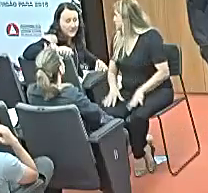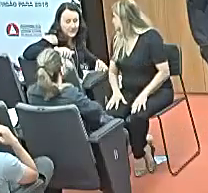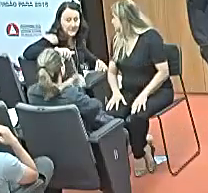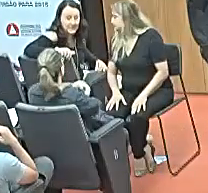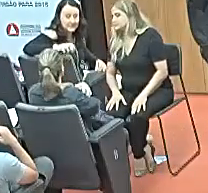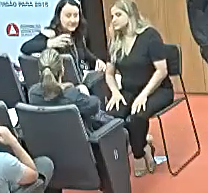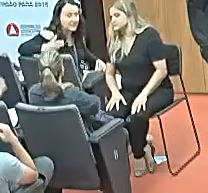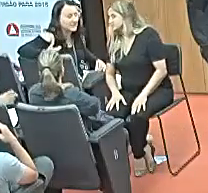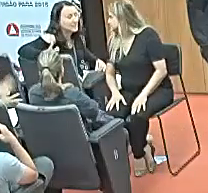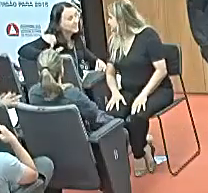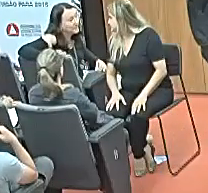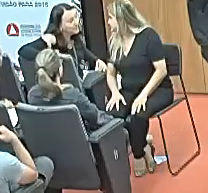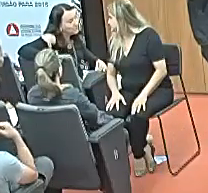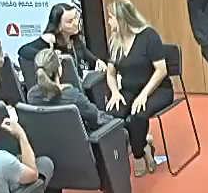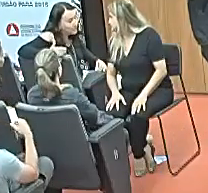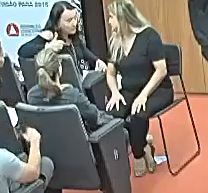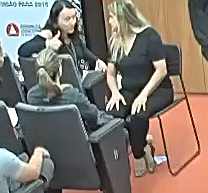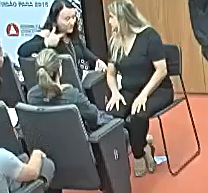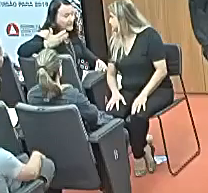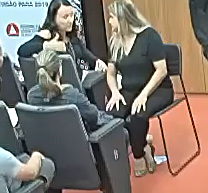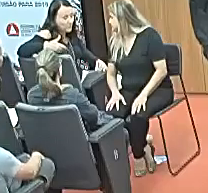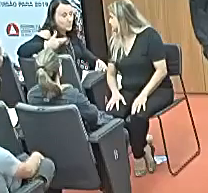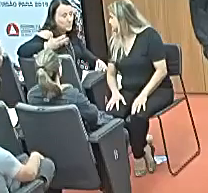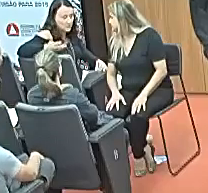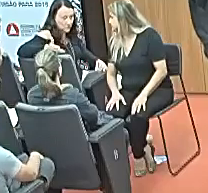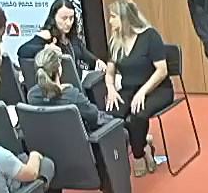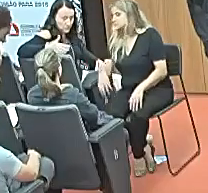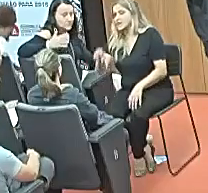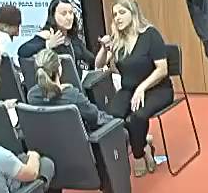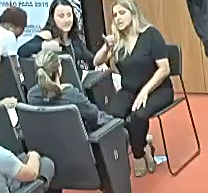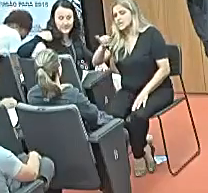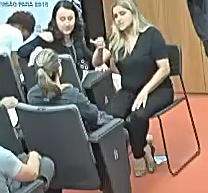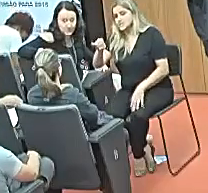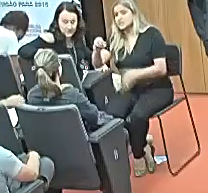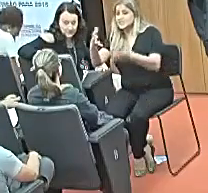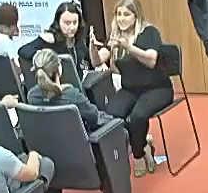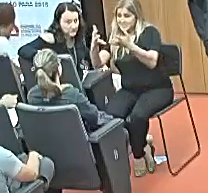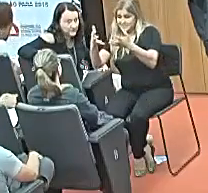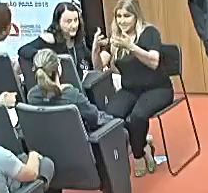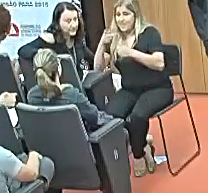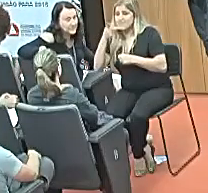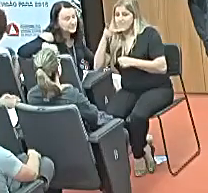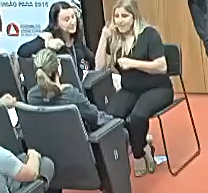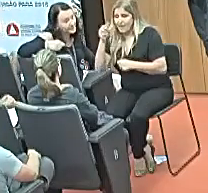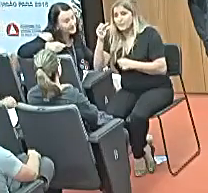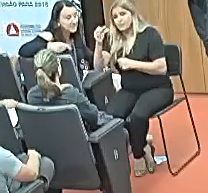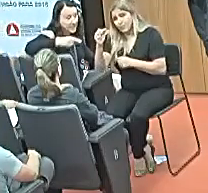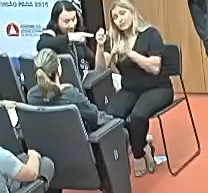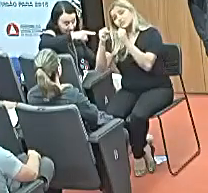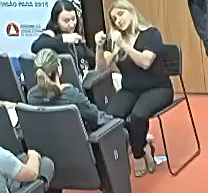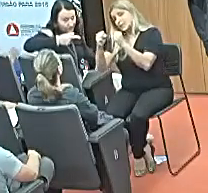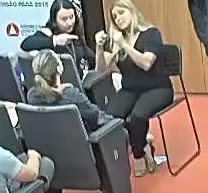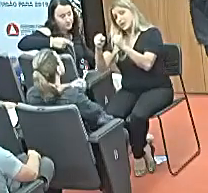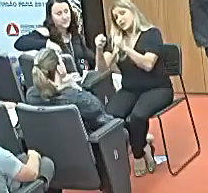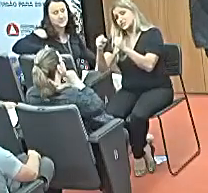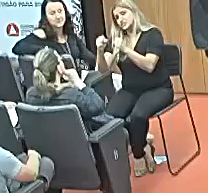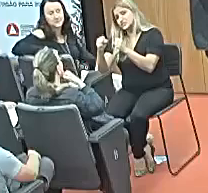teve o mesmo passo sob o ponto de vista do poder executivo